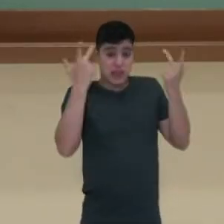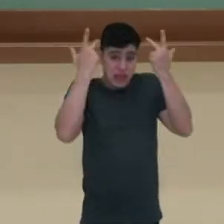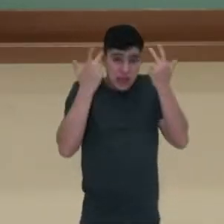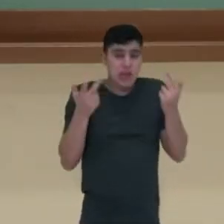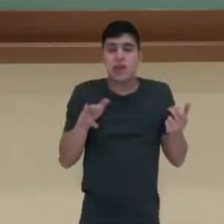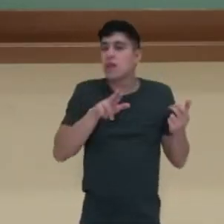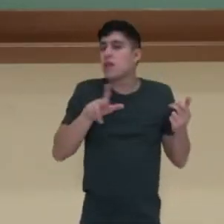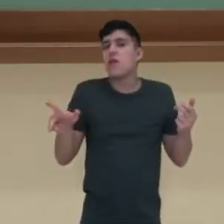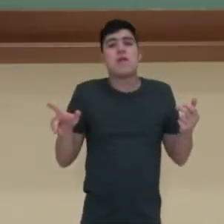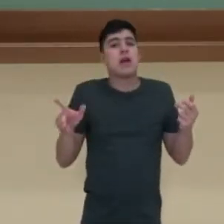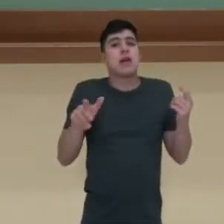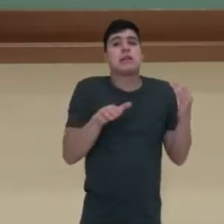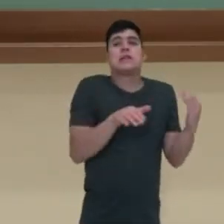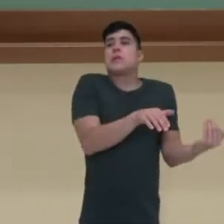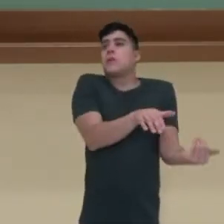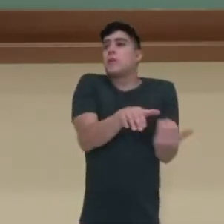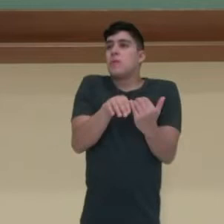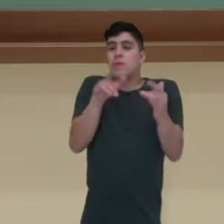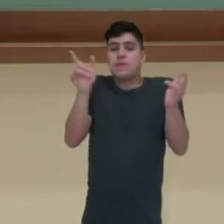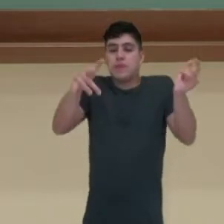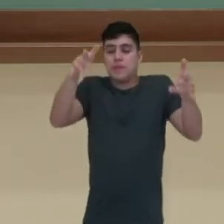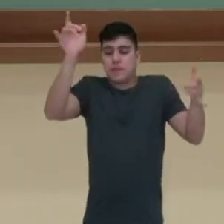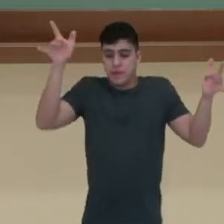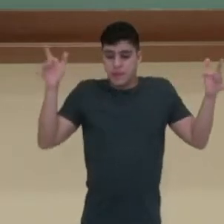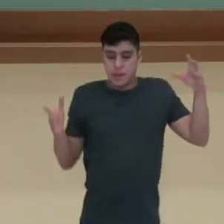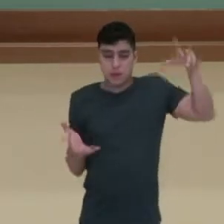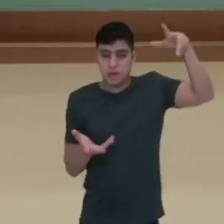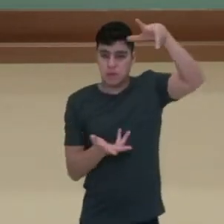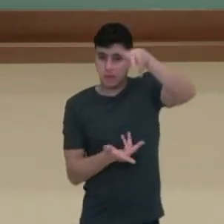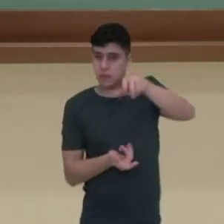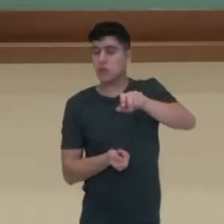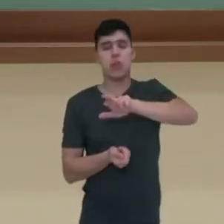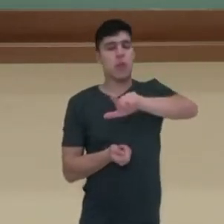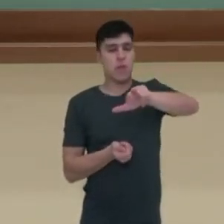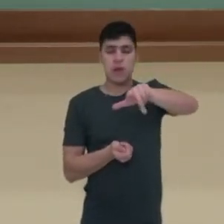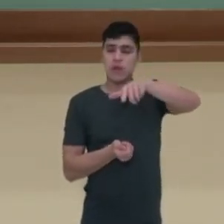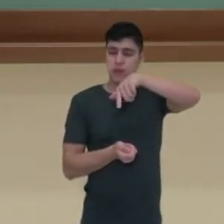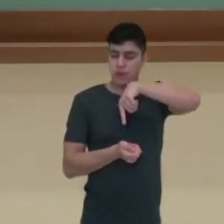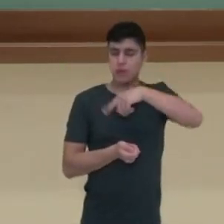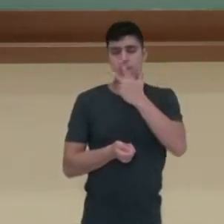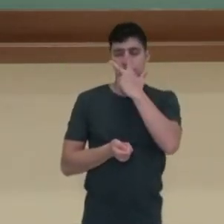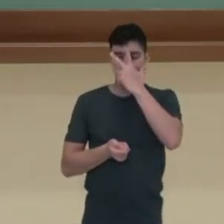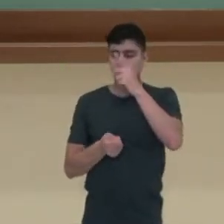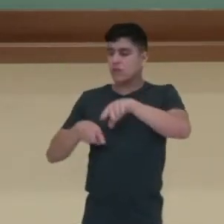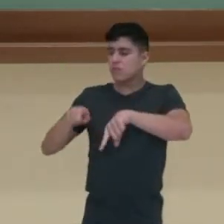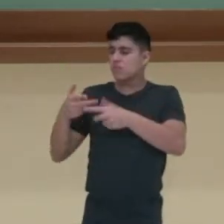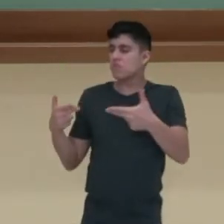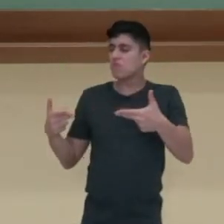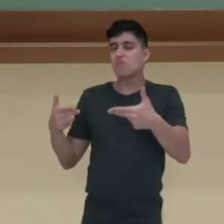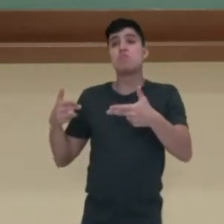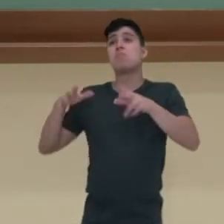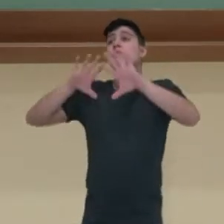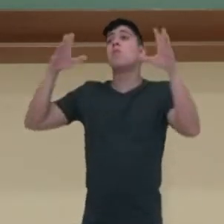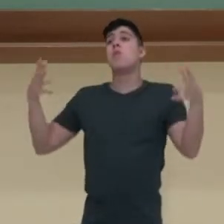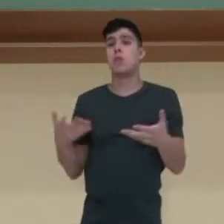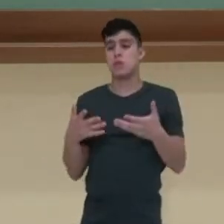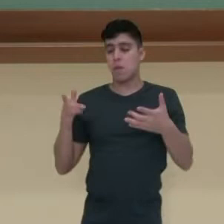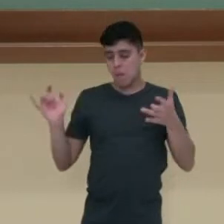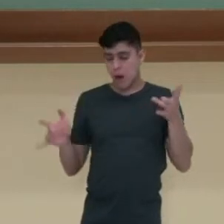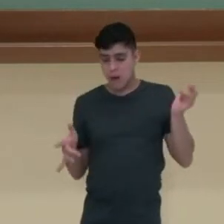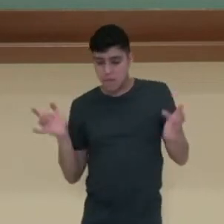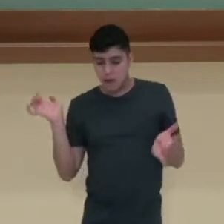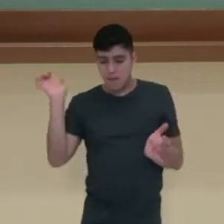estão distribuídos de forma igualitária no planeta como um todo. Você tem matérias-primas espalhadas pelo mundo